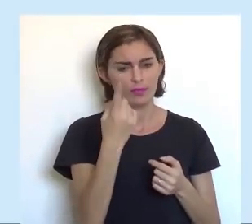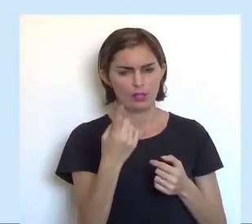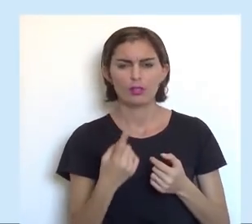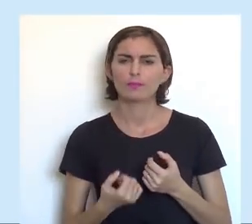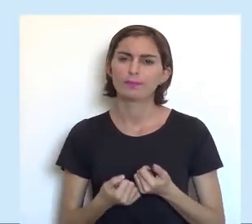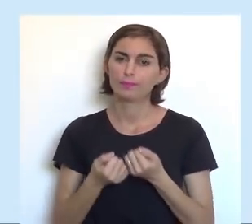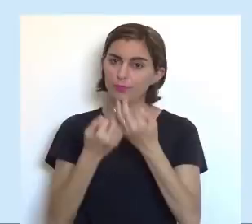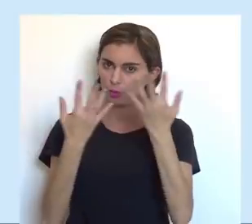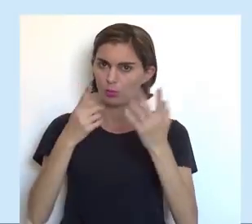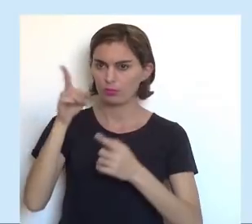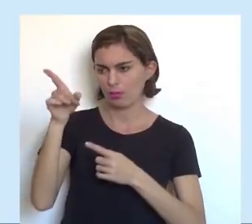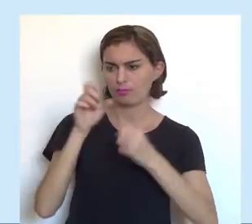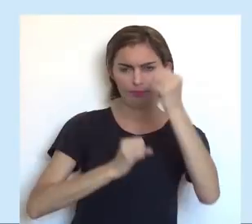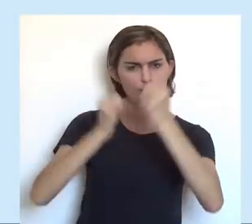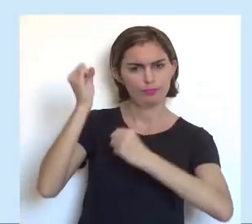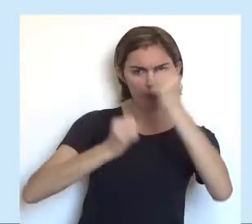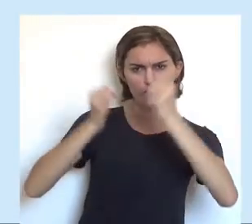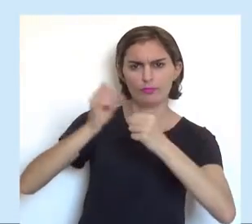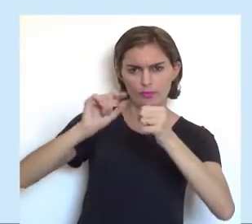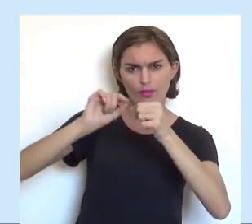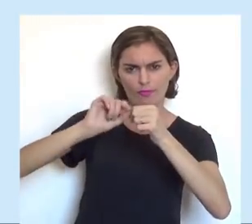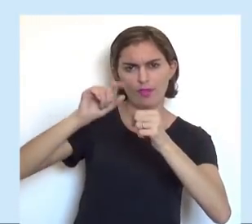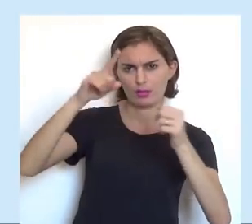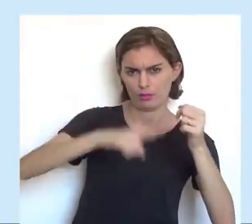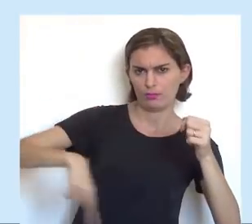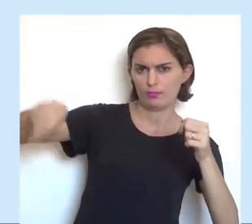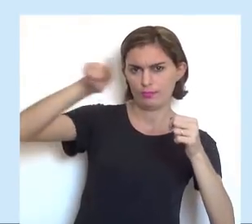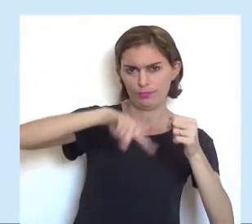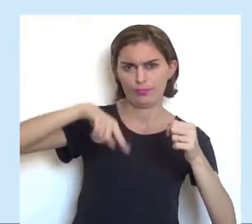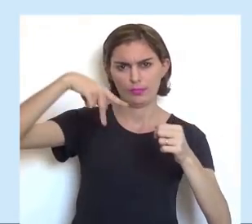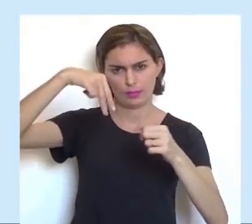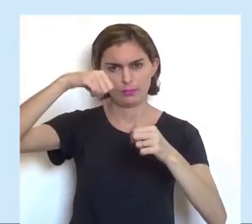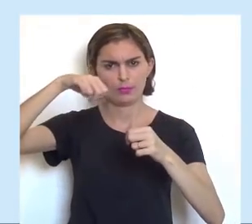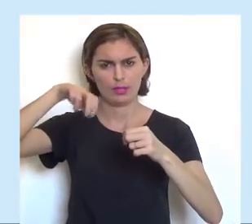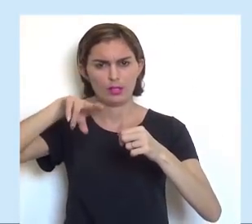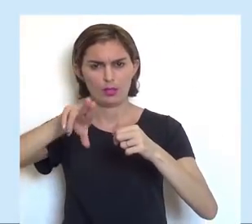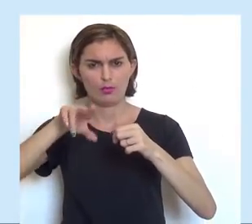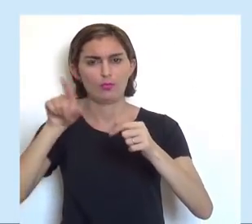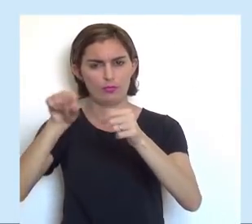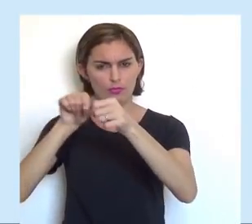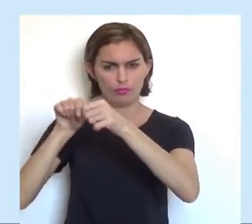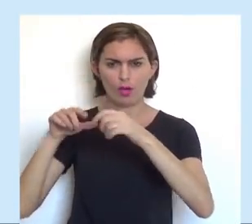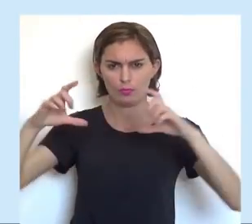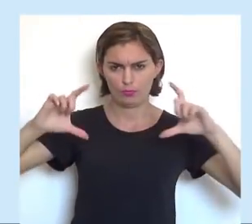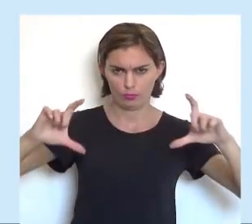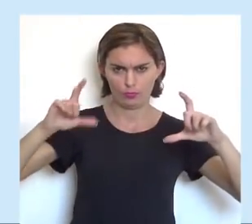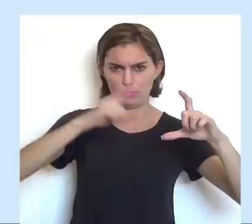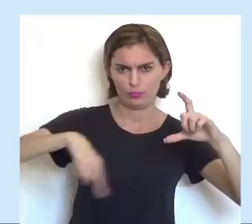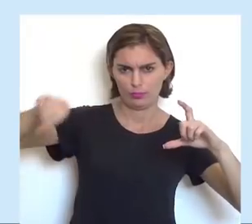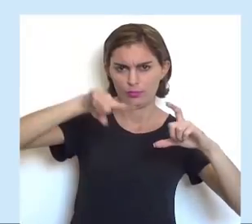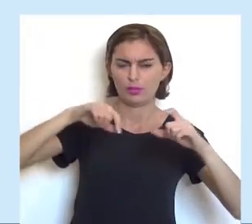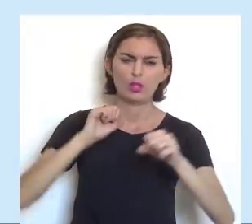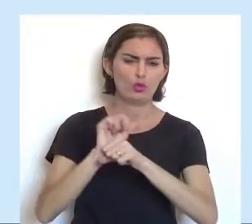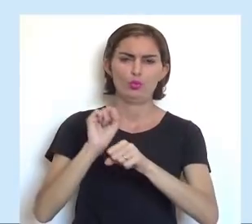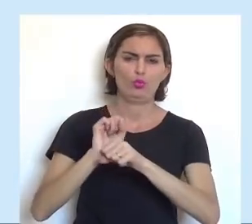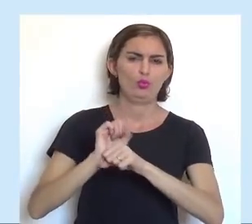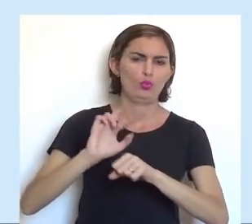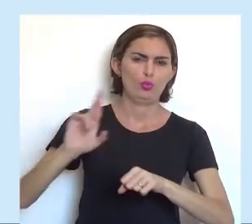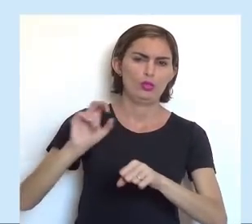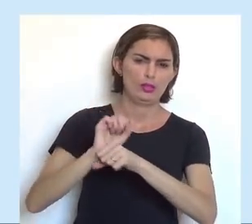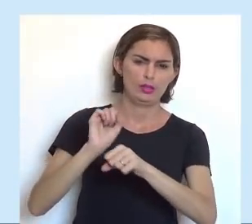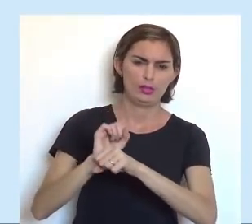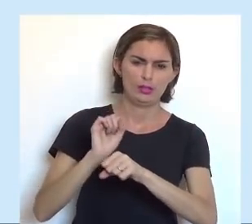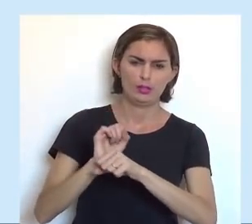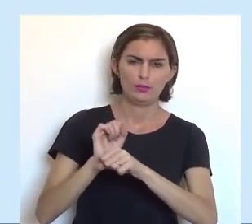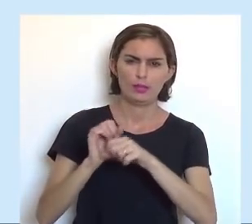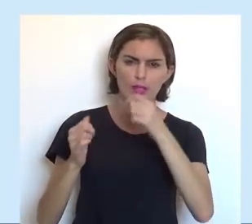Veja, quando o fabricante ele fabrica o pneu, o que vai acontecer? Ele fabrica o pneu, ele não espera